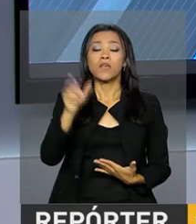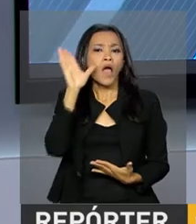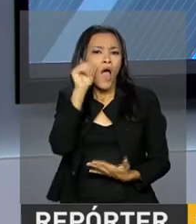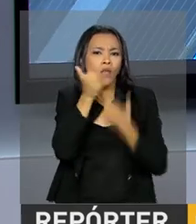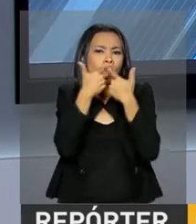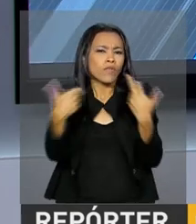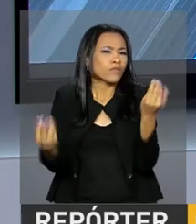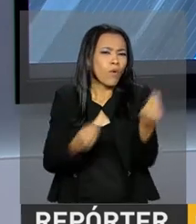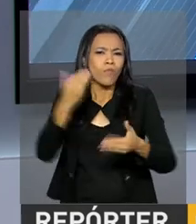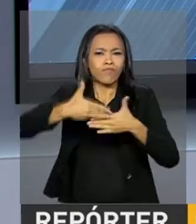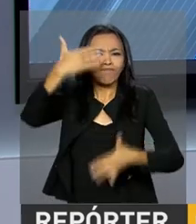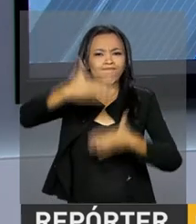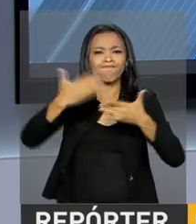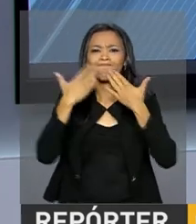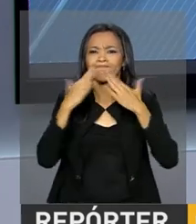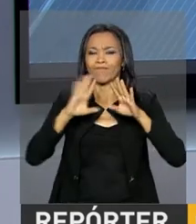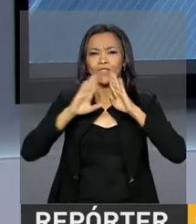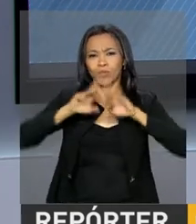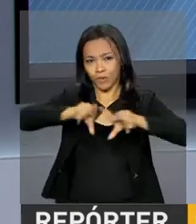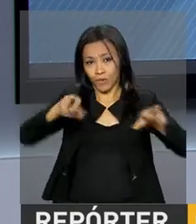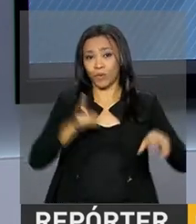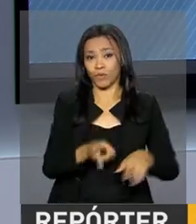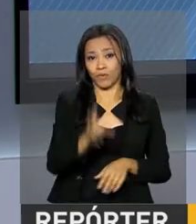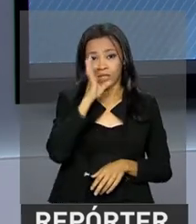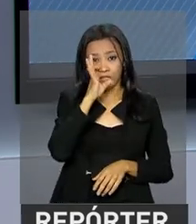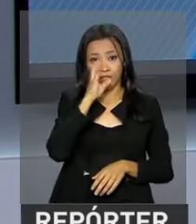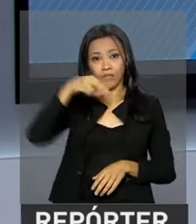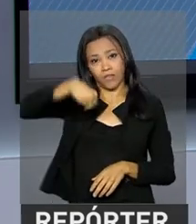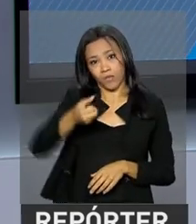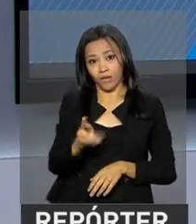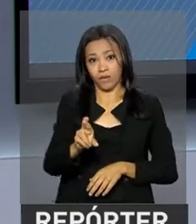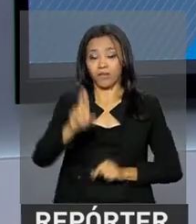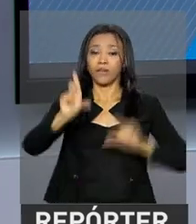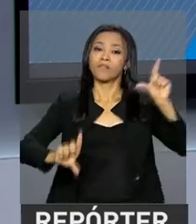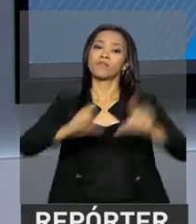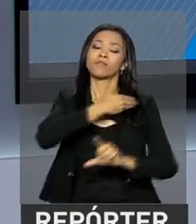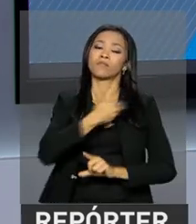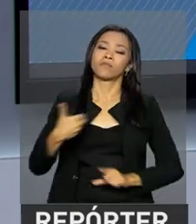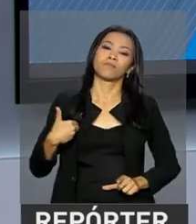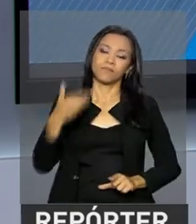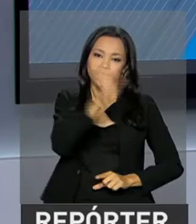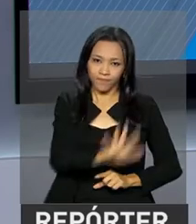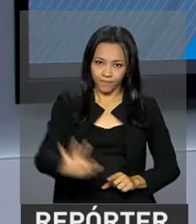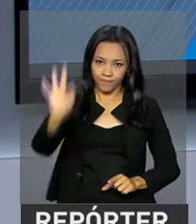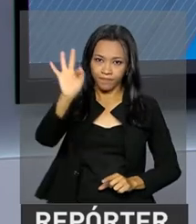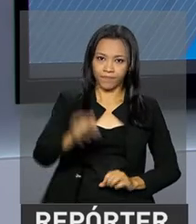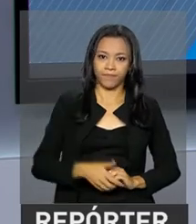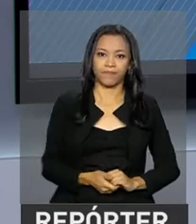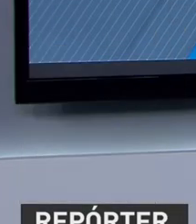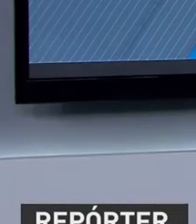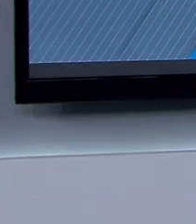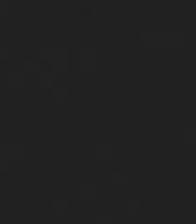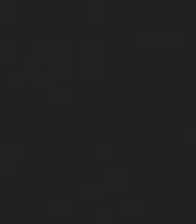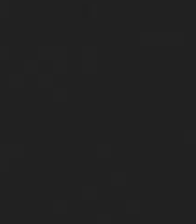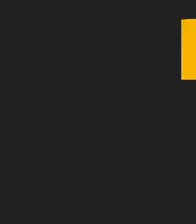novidades também em nossas redes sociais continue com a gente aqui na nbr a tv do governo federal